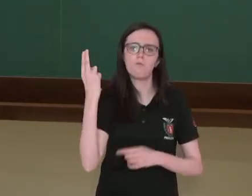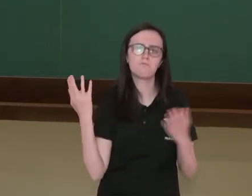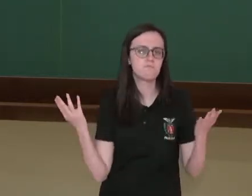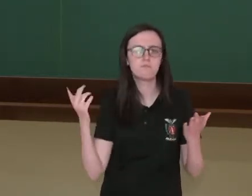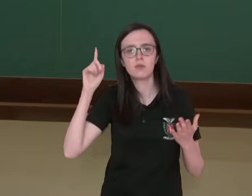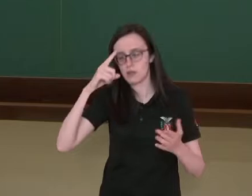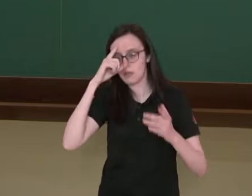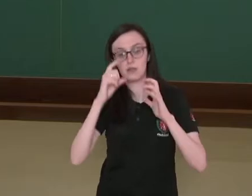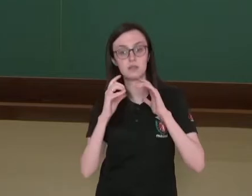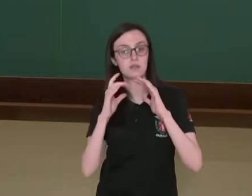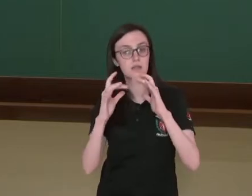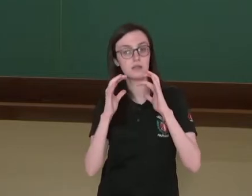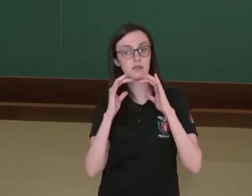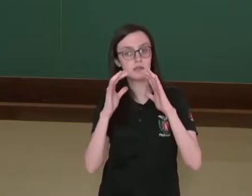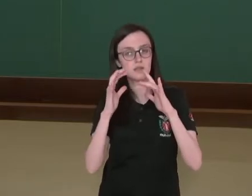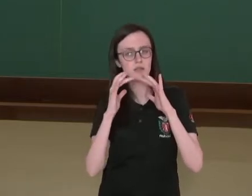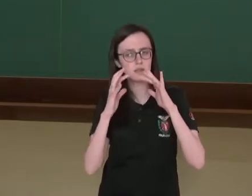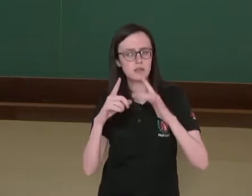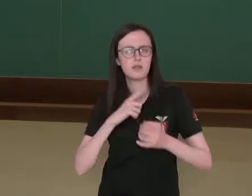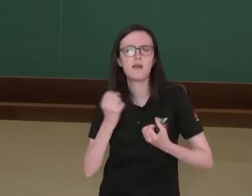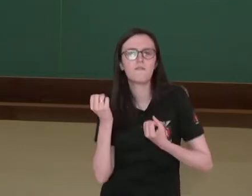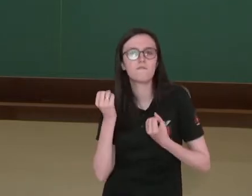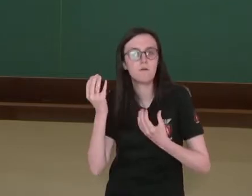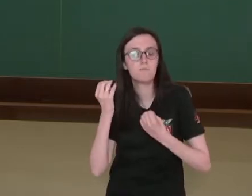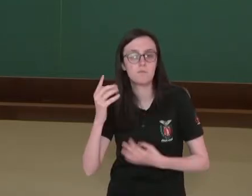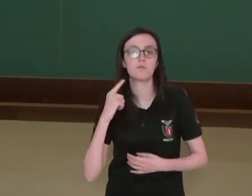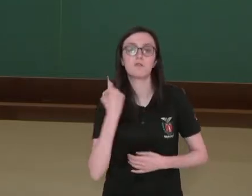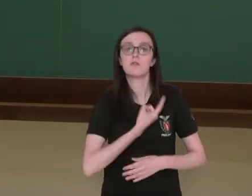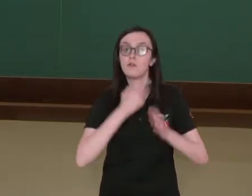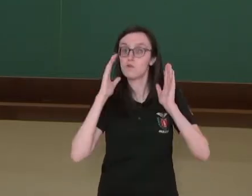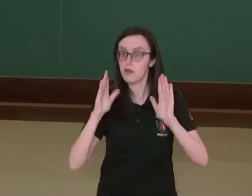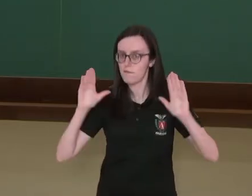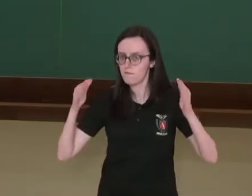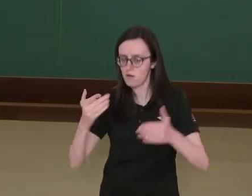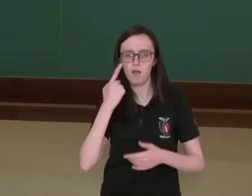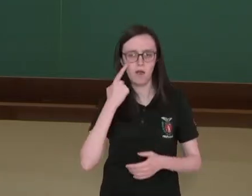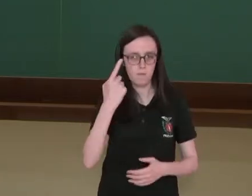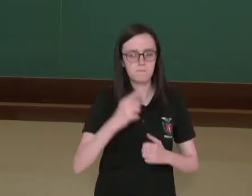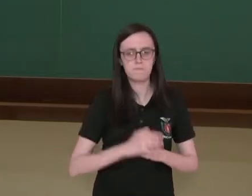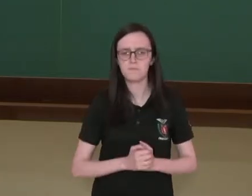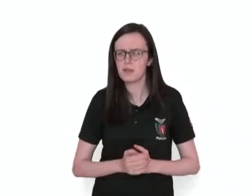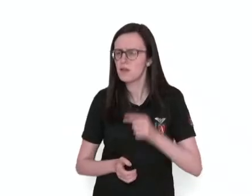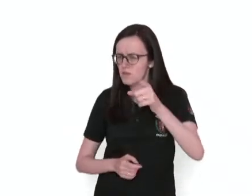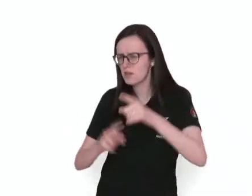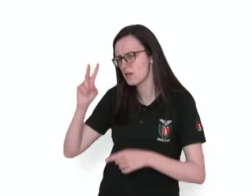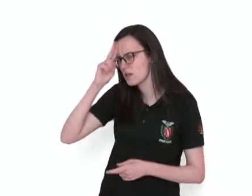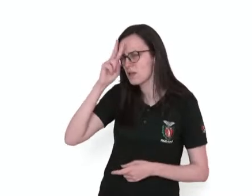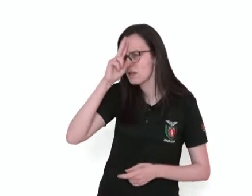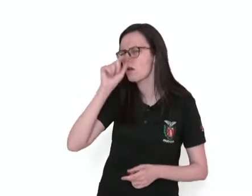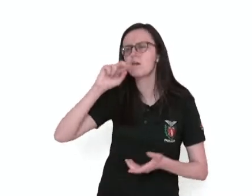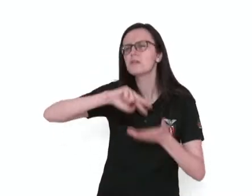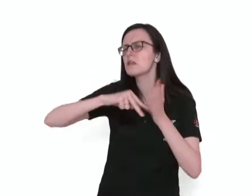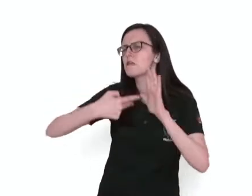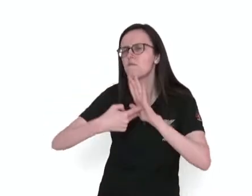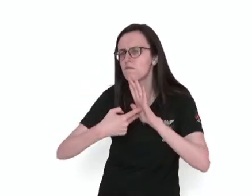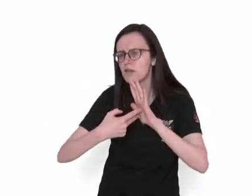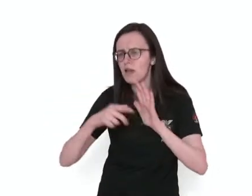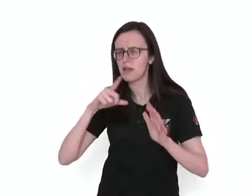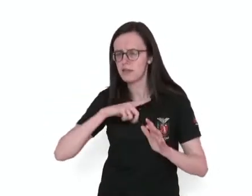nosso cérebro acesse alguma informação que a gente já tenha trabalhado. Então, vamos lá. Você lembra o que são